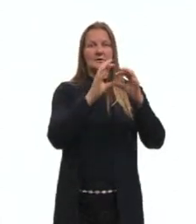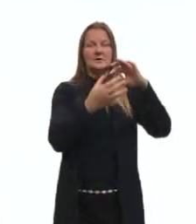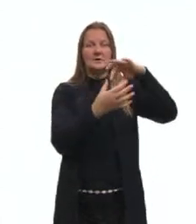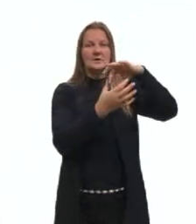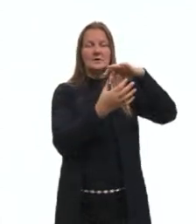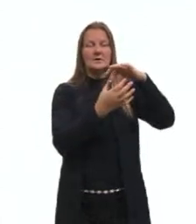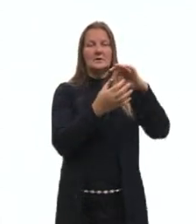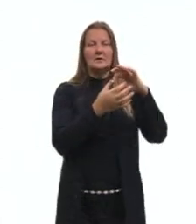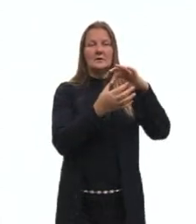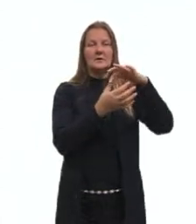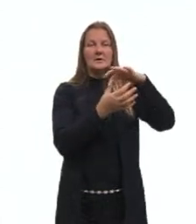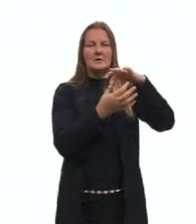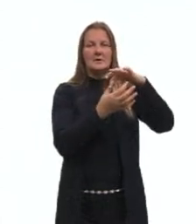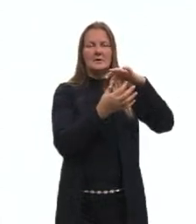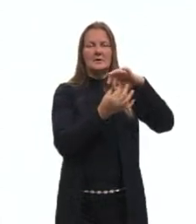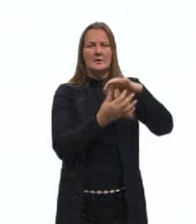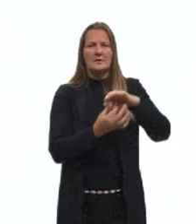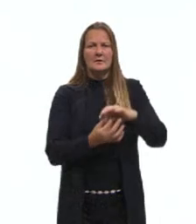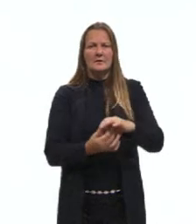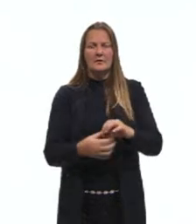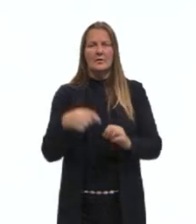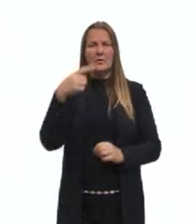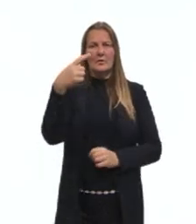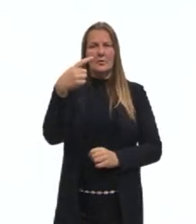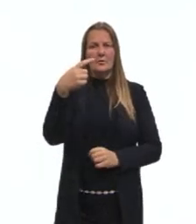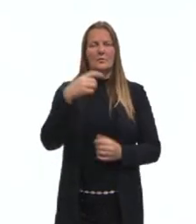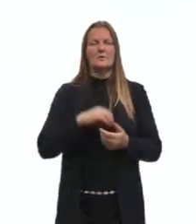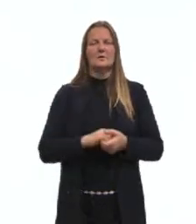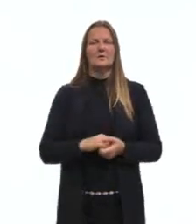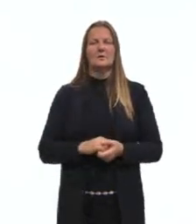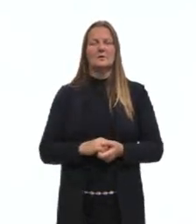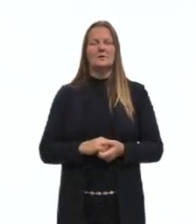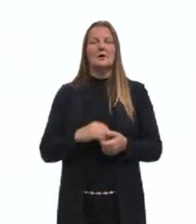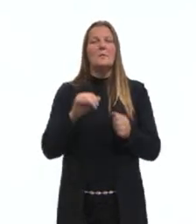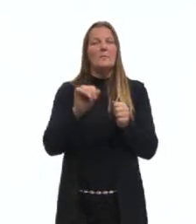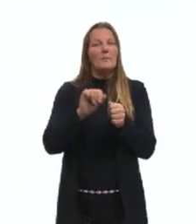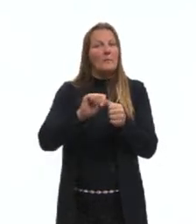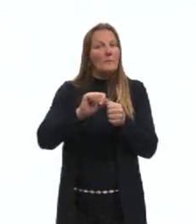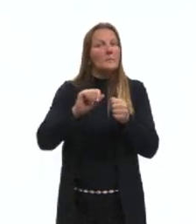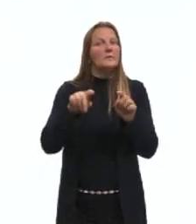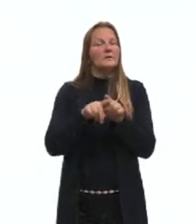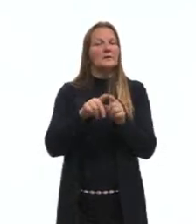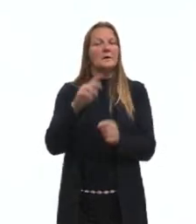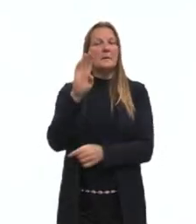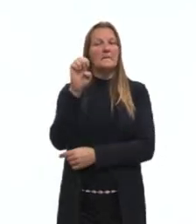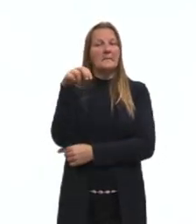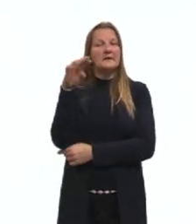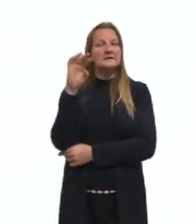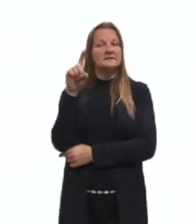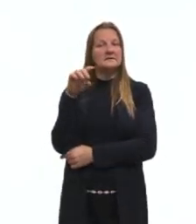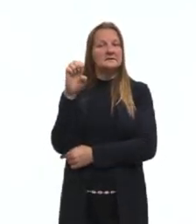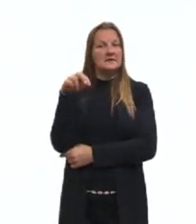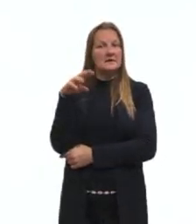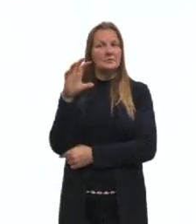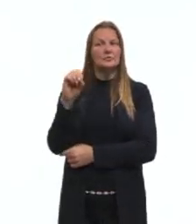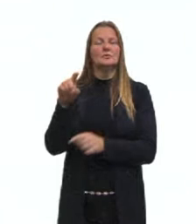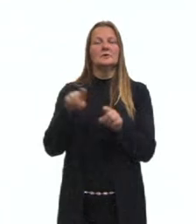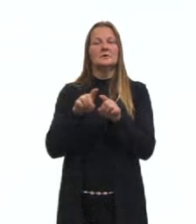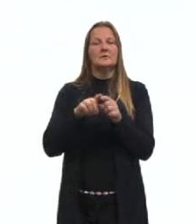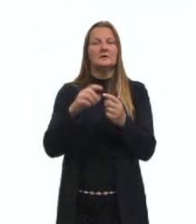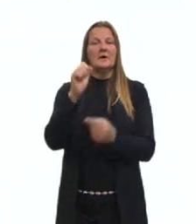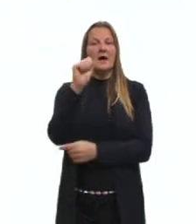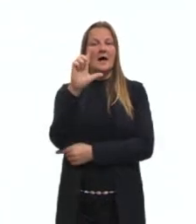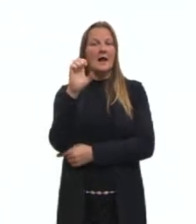disso ocorre entre os alcanos que ou hidrocarbonetos aromáticos como benzendo seus derivados e também entre